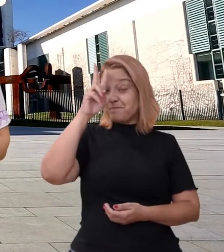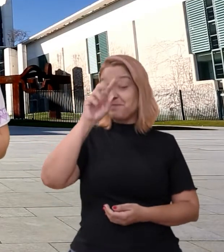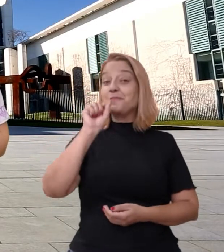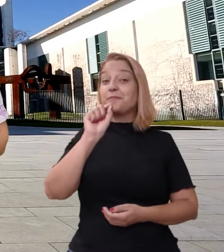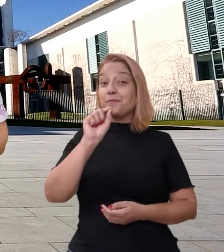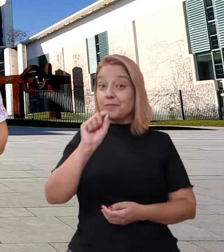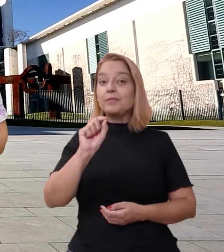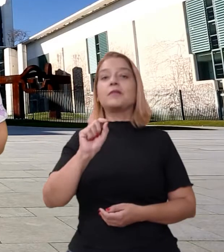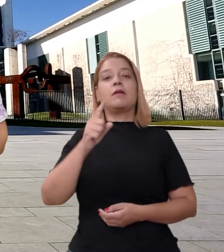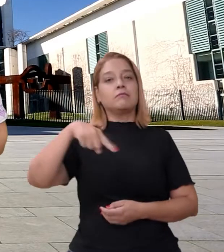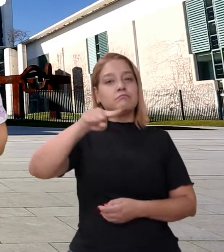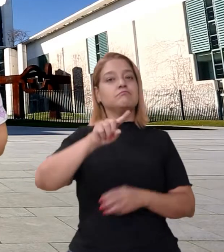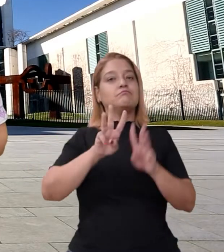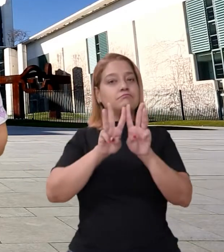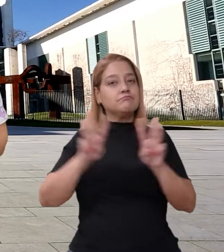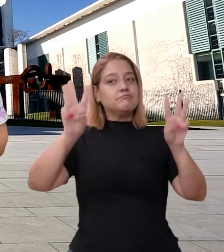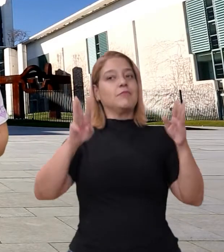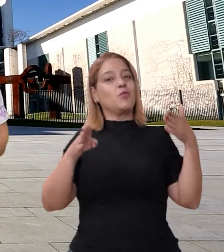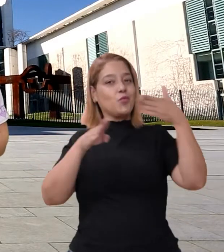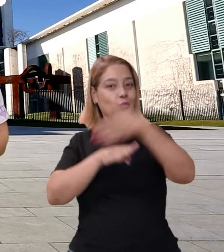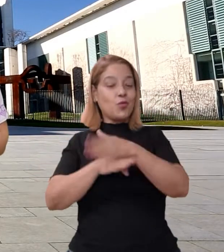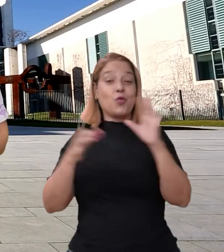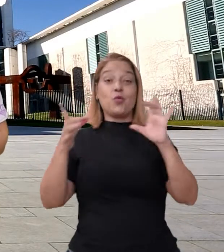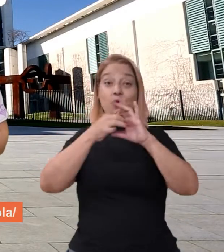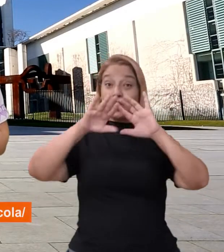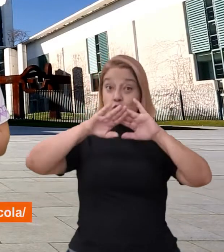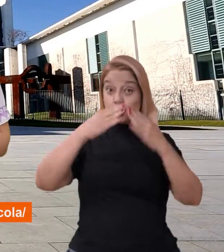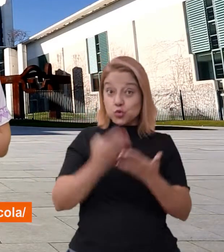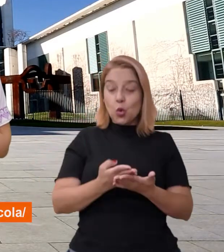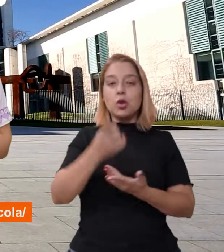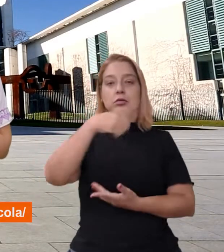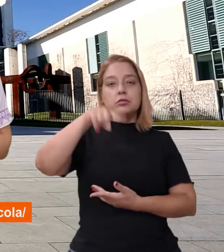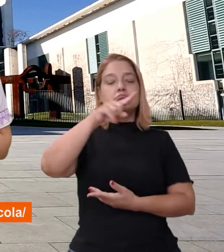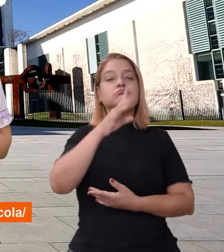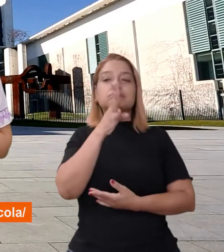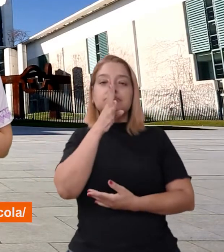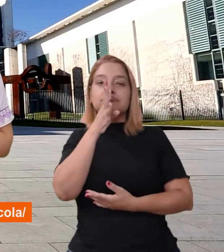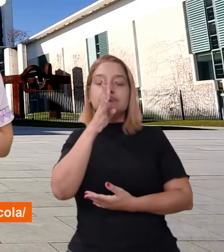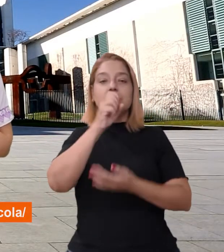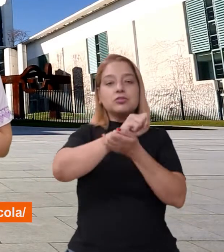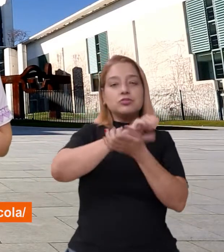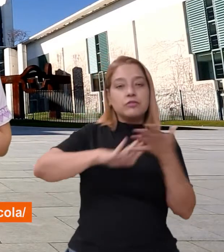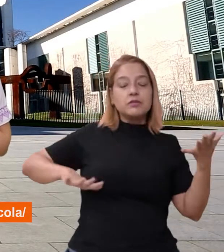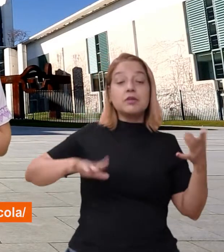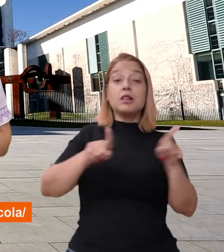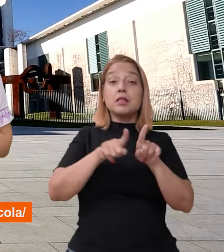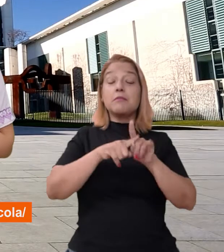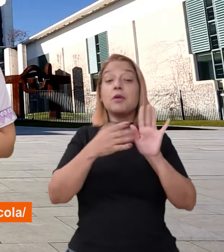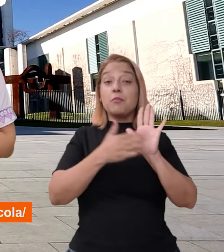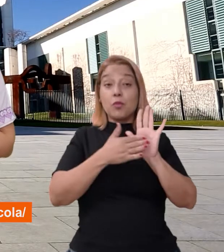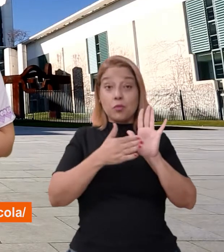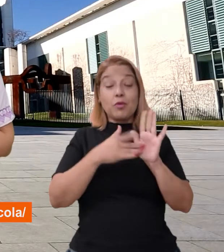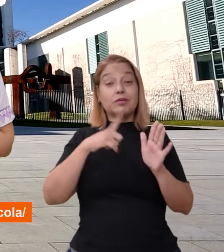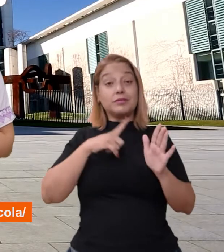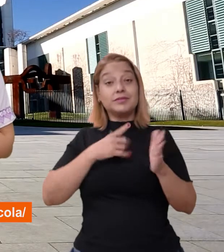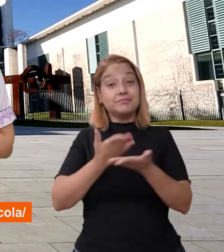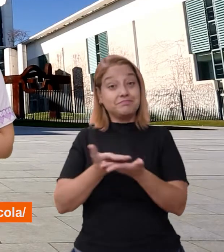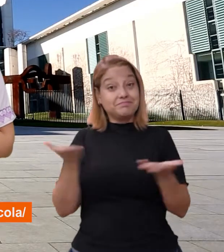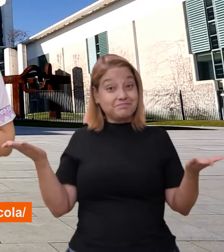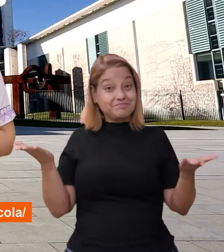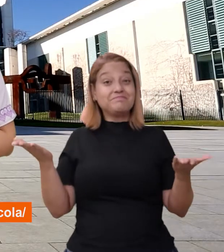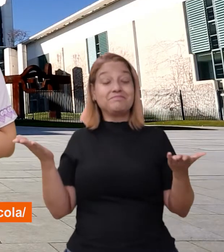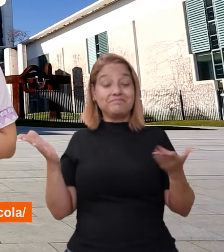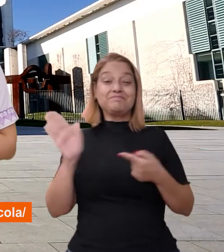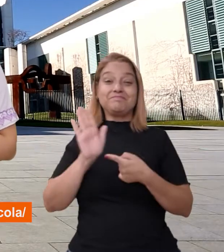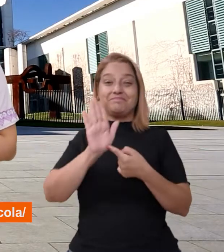que acesse o nosso portal Conexão Escola e para você acompanhar as atividades e também as propostas, temos aqui, entre nesse endereço que